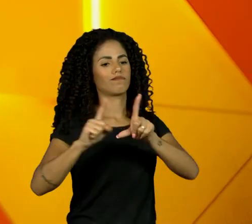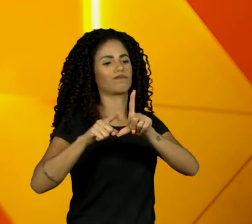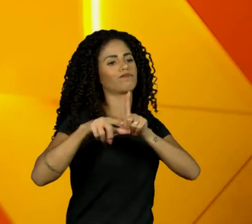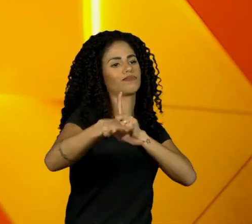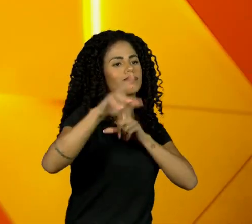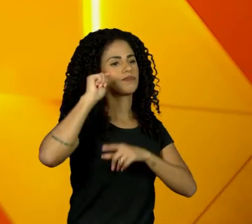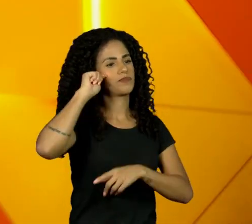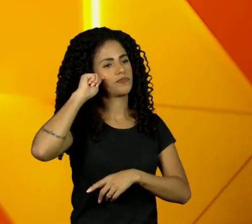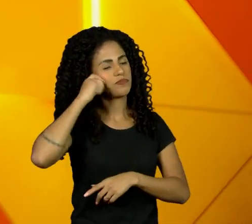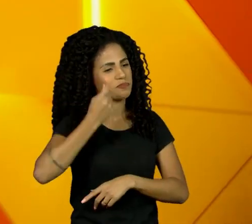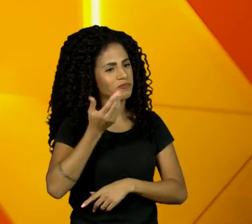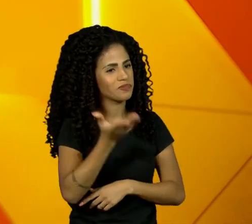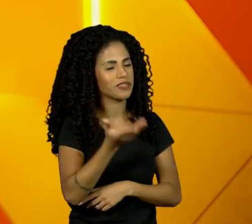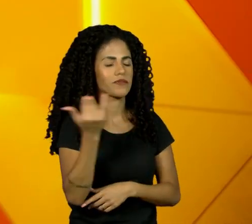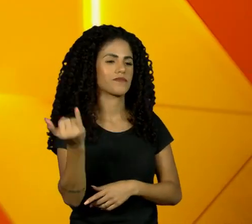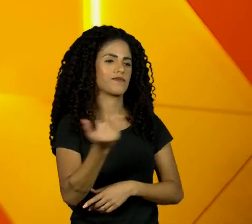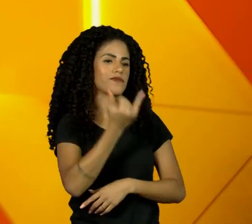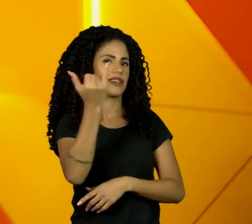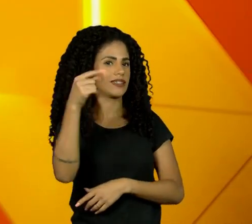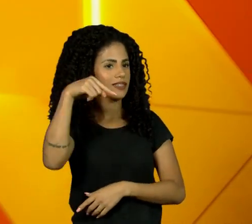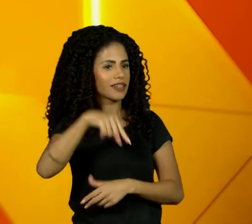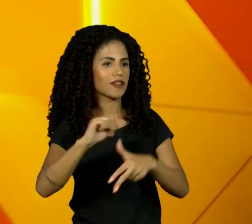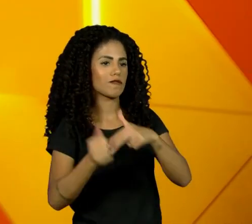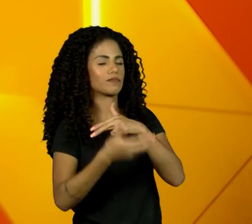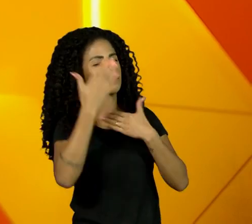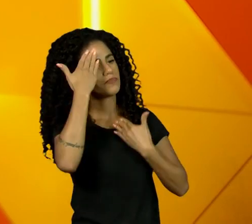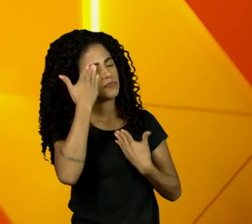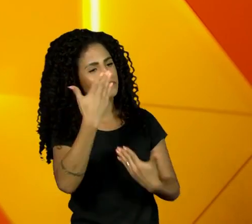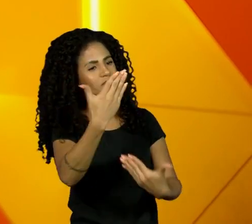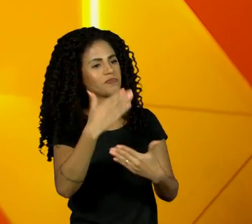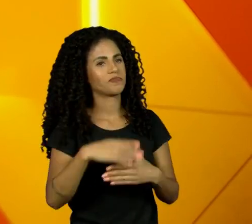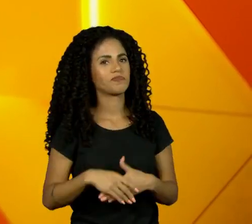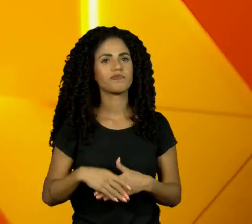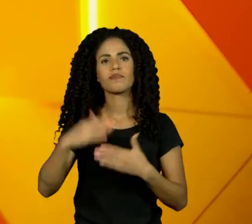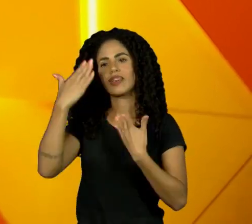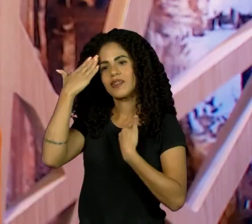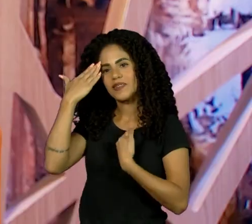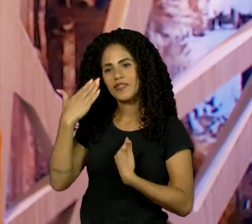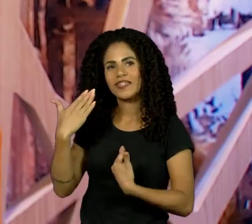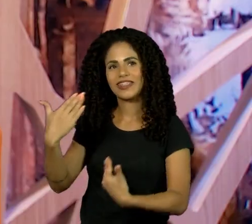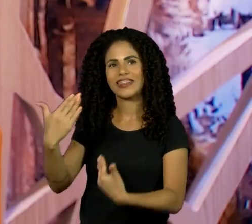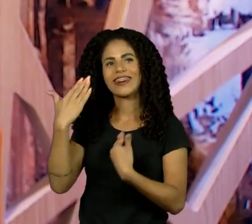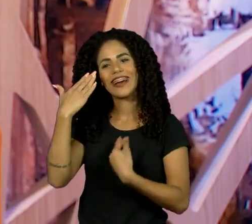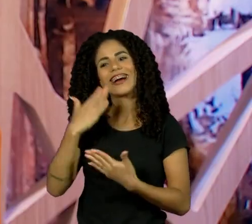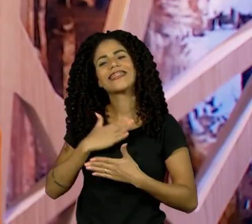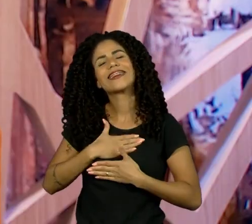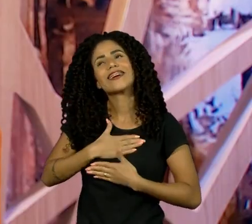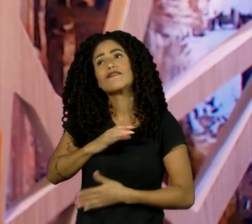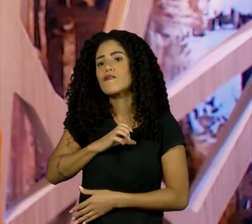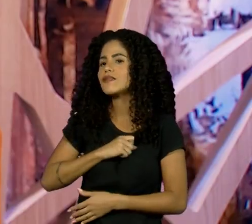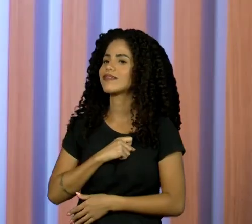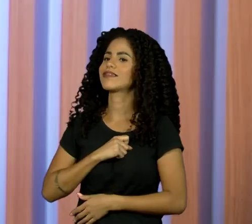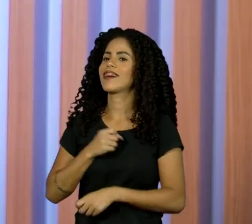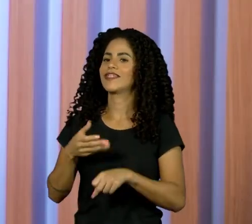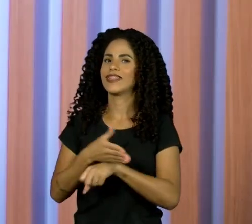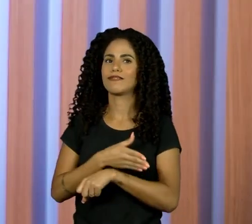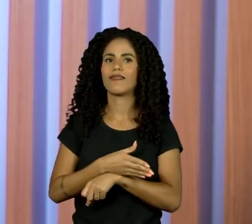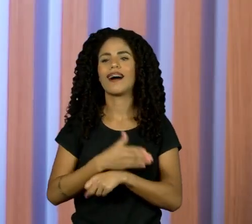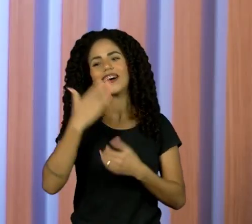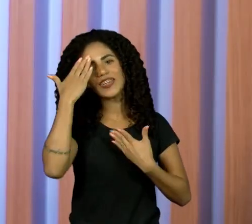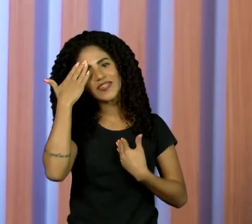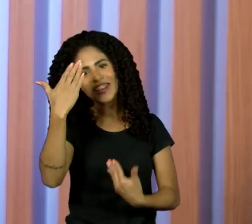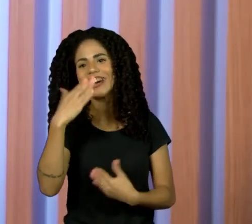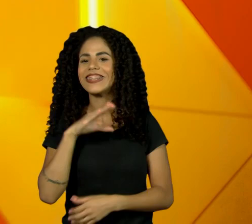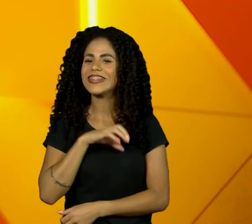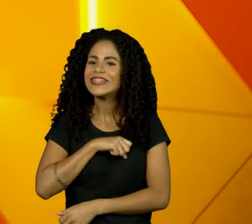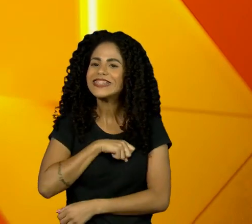influenciadores negros aqui no programa. Muito obrigada! Obrigado eu, Cris. Eu amei muito. Obrigado Foi demais, pela foi uma companhia. troca incrível. Obrigado também.